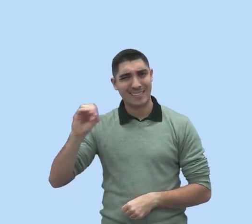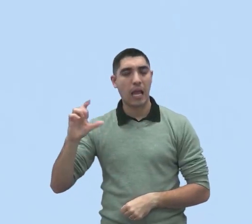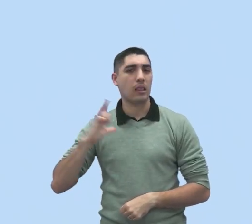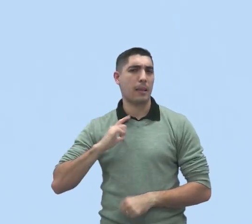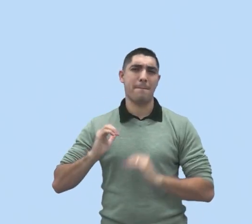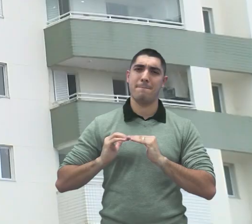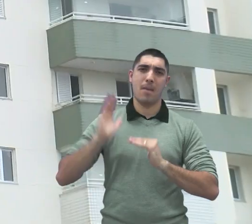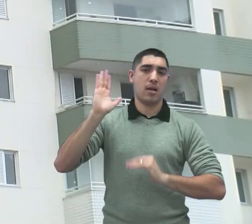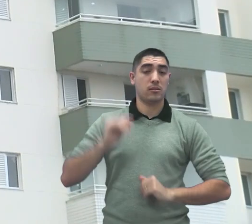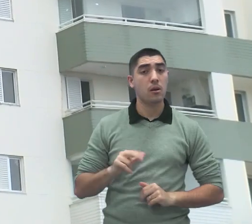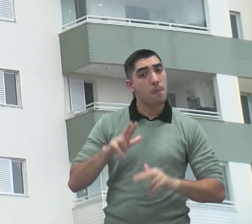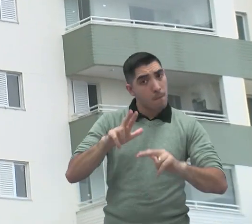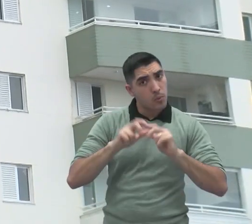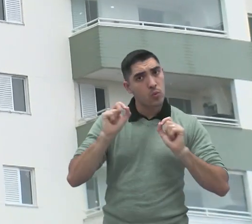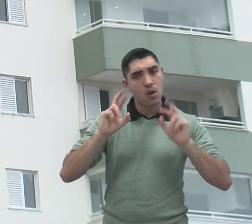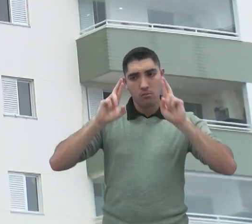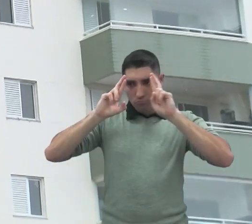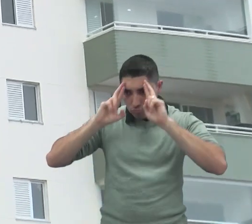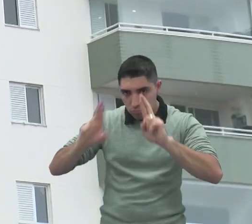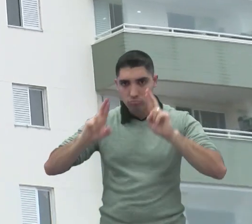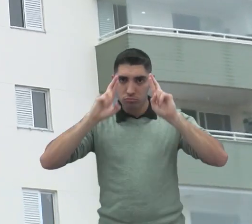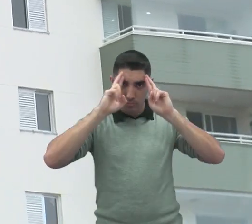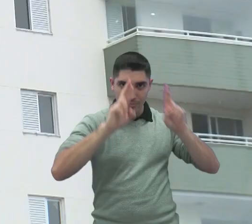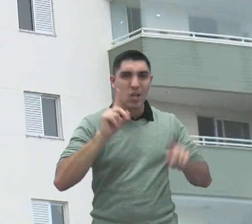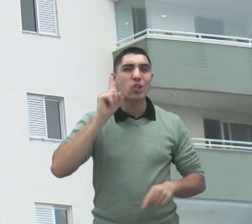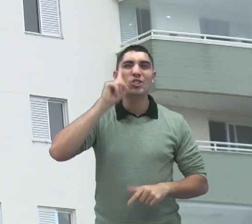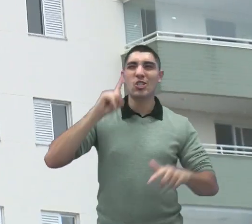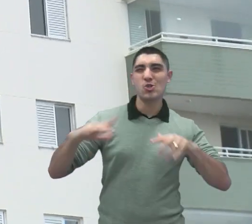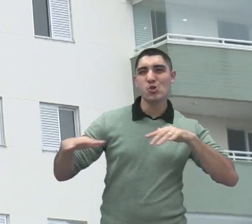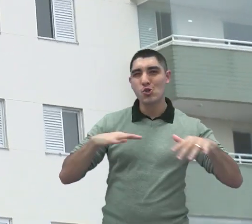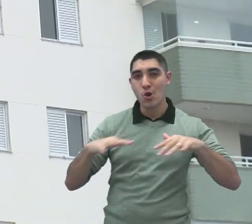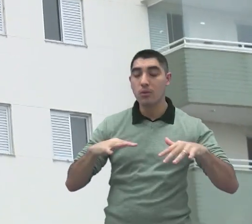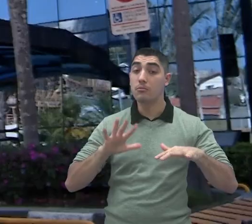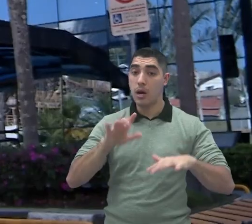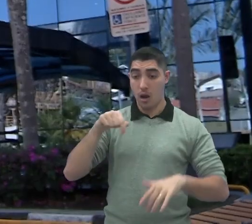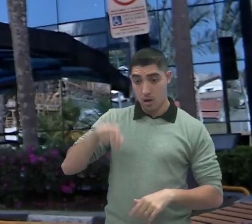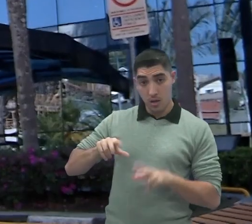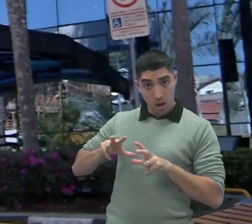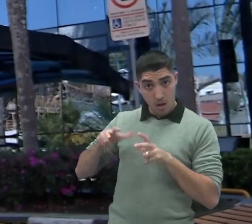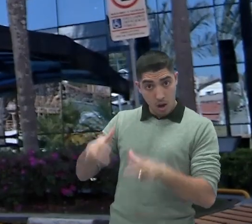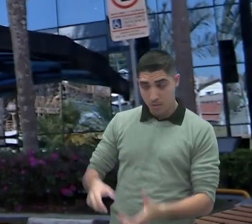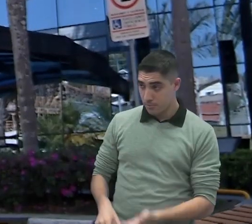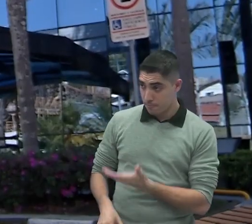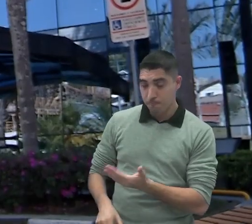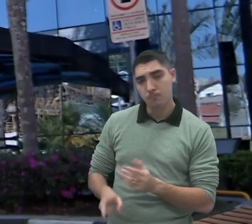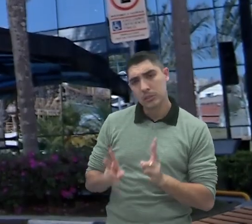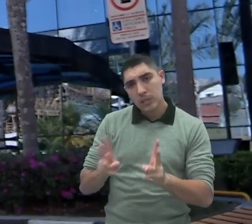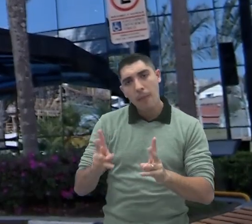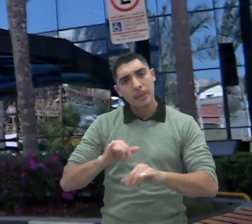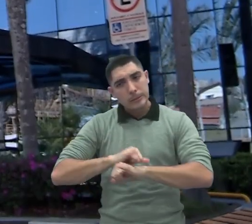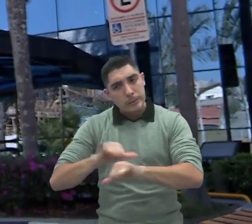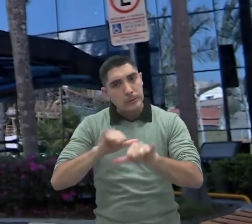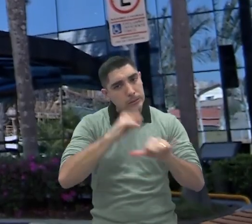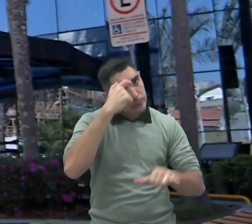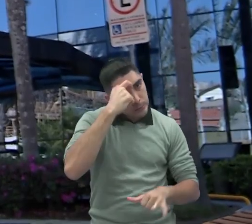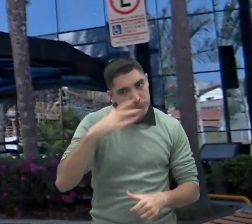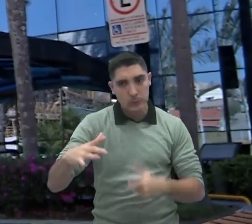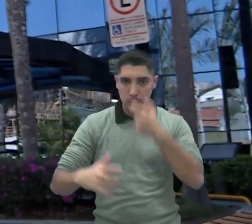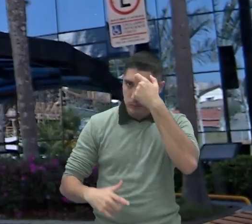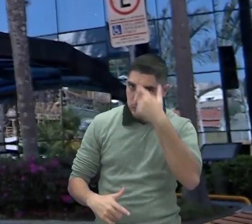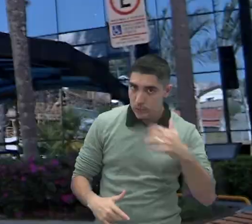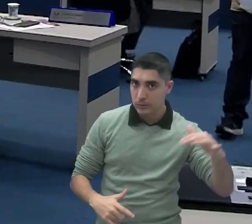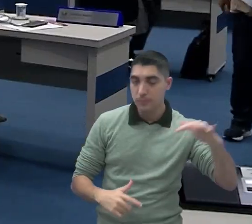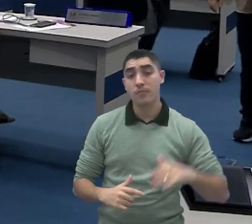1.100 equipamentos. Para manter o respeito com a lei do silêncio, mesmo em dias de jogo, a Câmara de São José aposta na conscientização